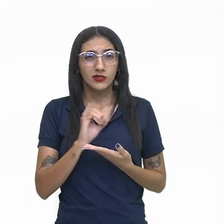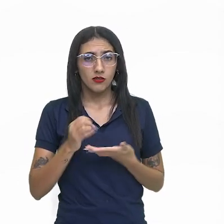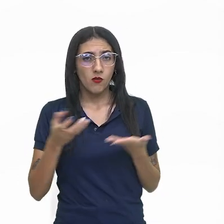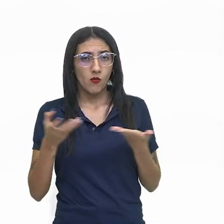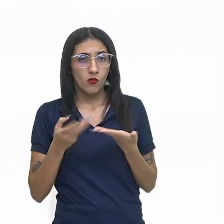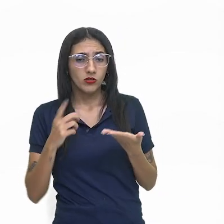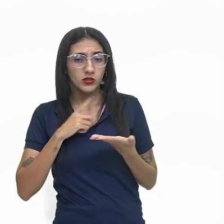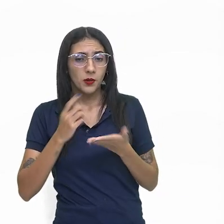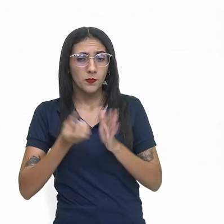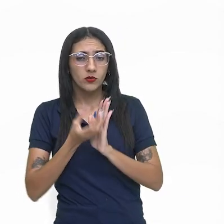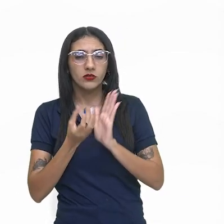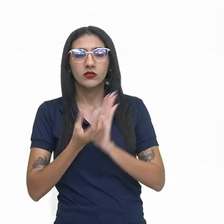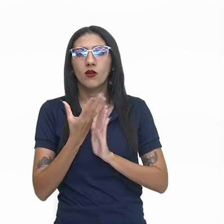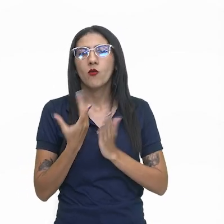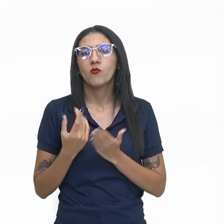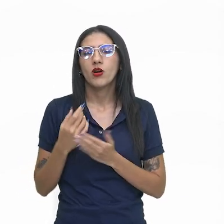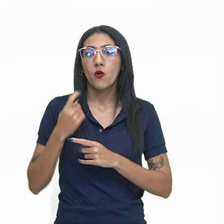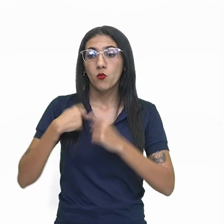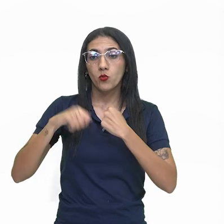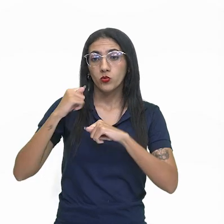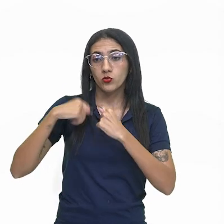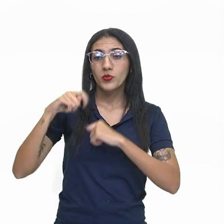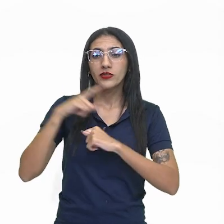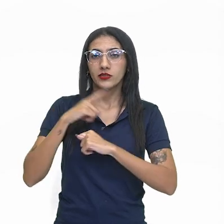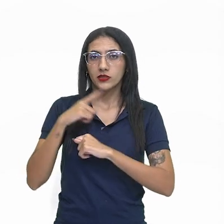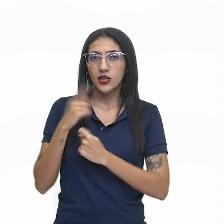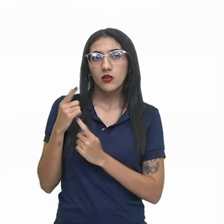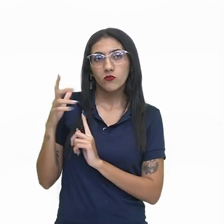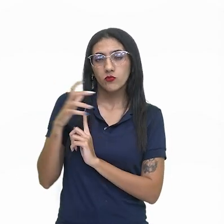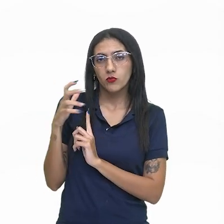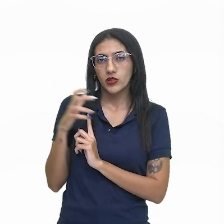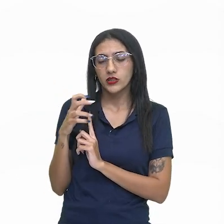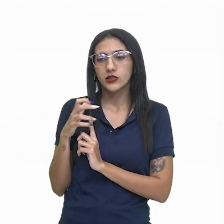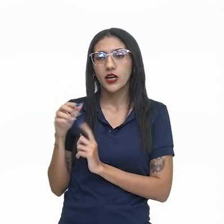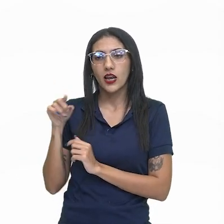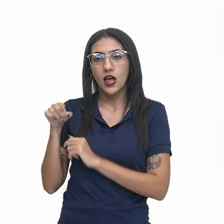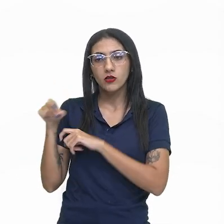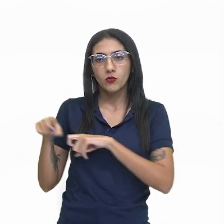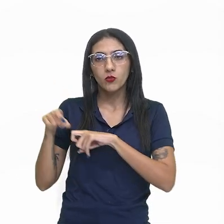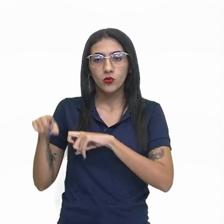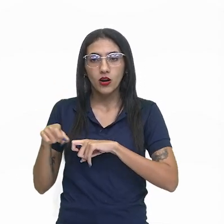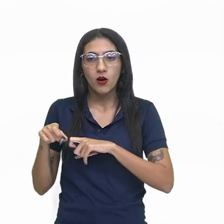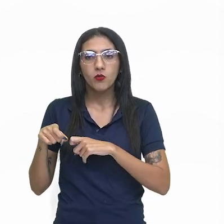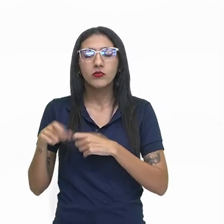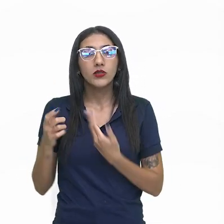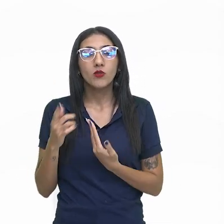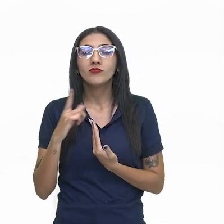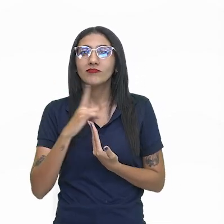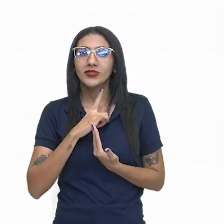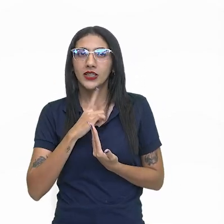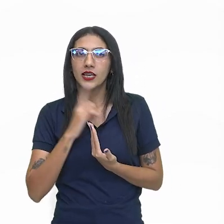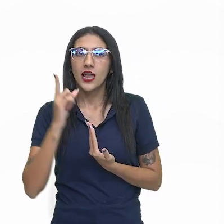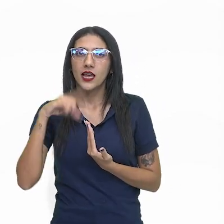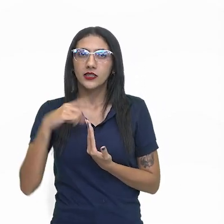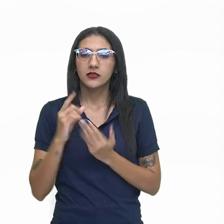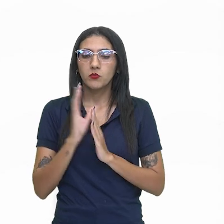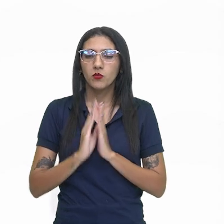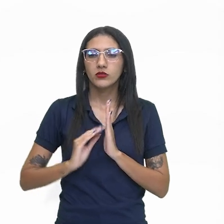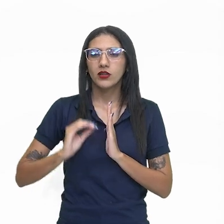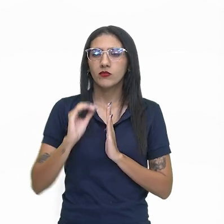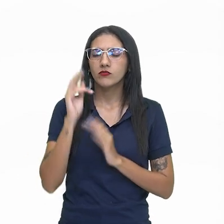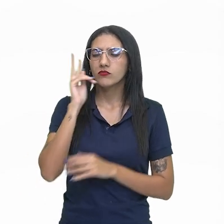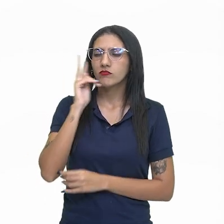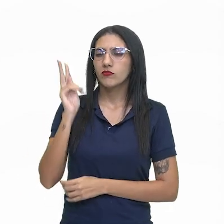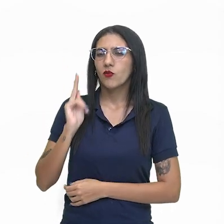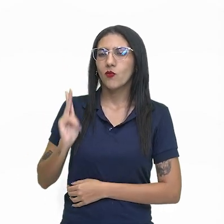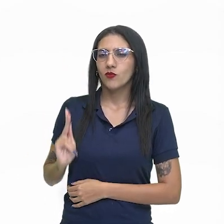produção rural econômica que vem do meio rural muito grande, isso vem dessa vocação histórica que o Brasil sempre